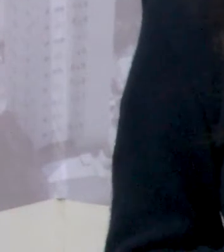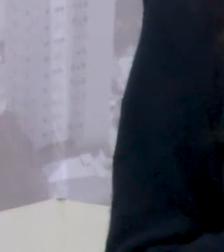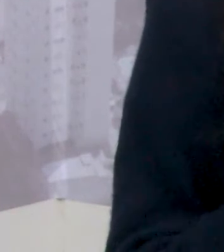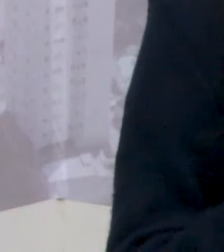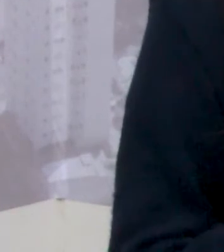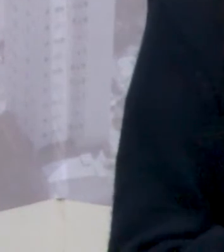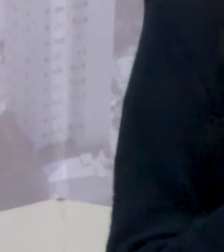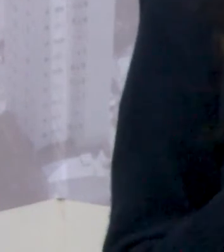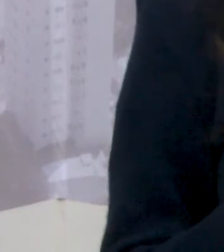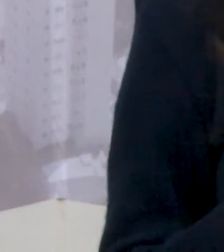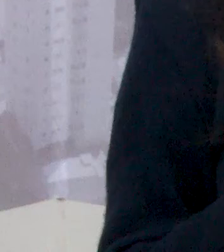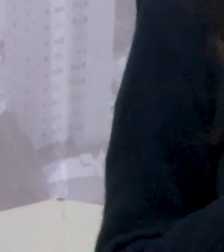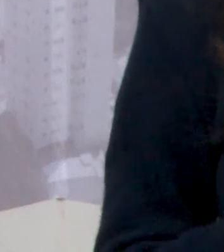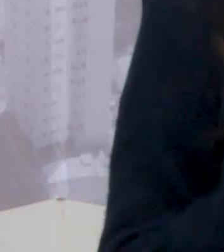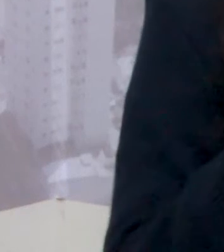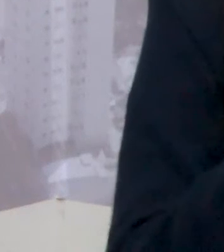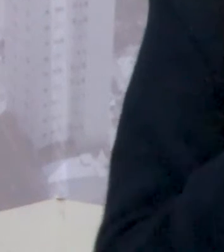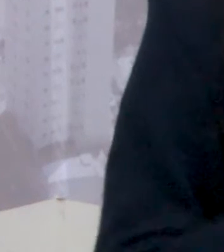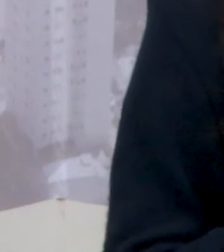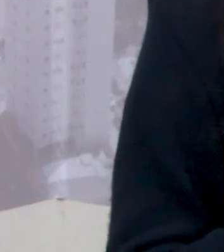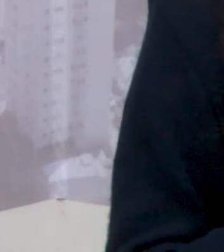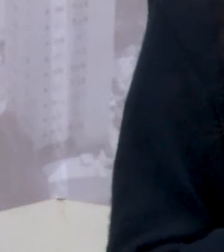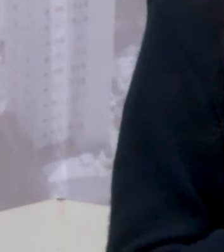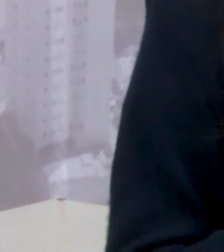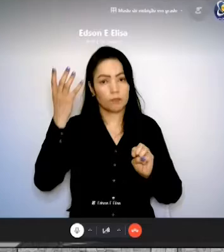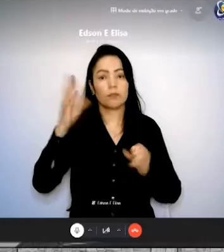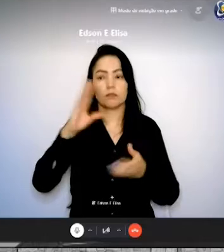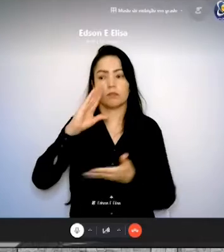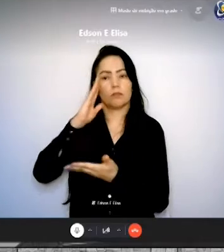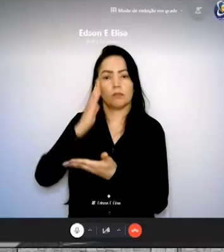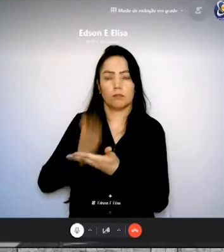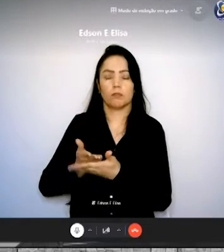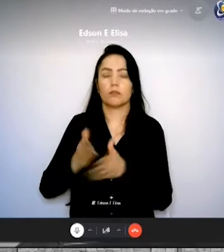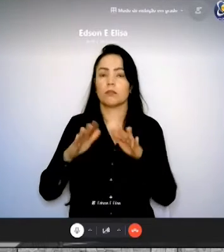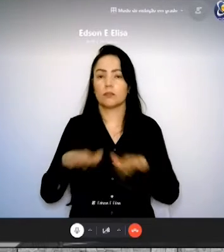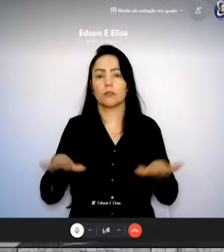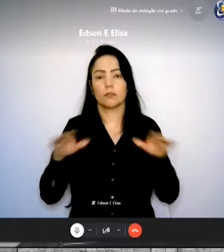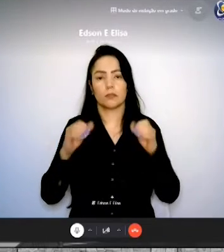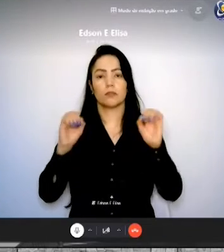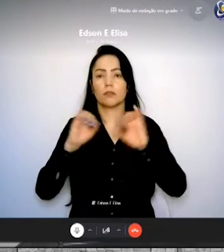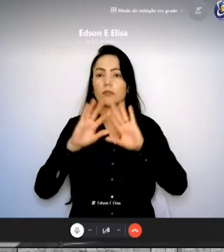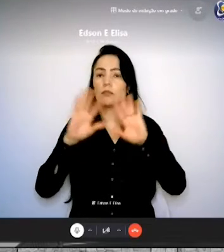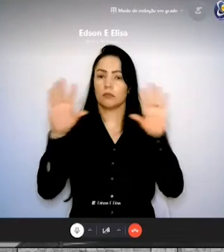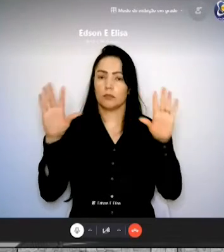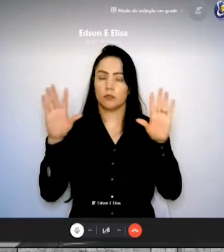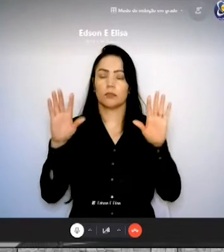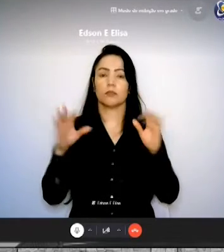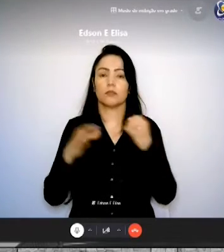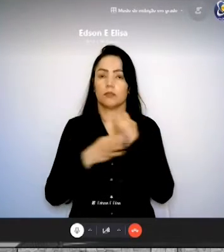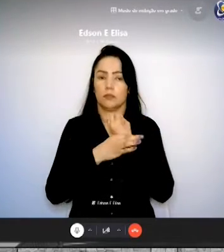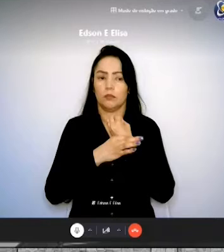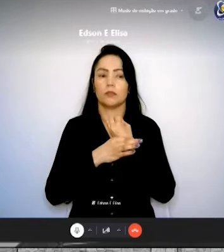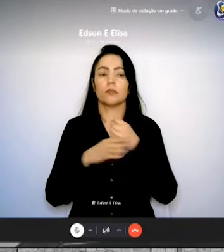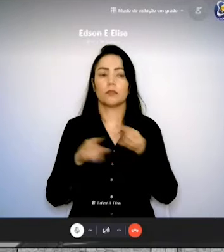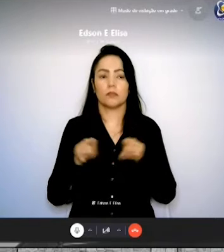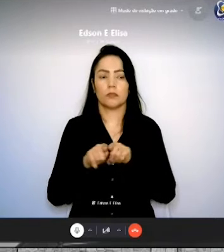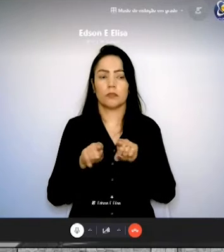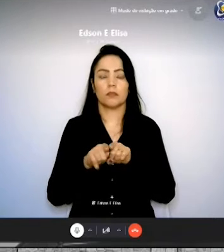colocados em discussão e votação de maneira separada. Os requerimentos 576 e